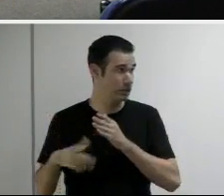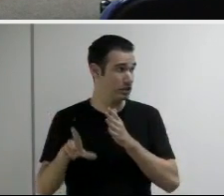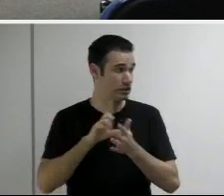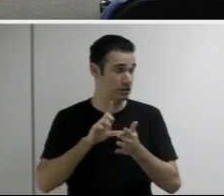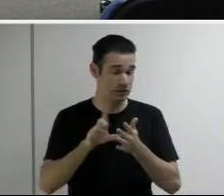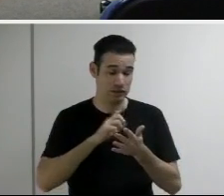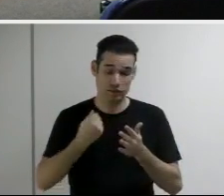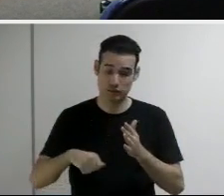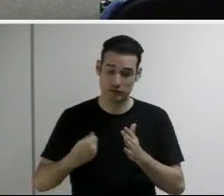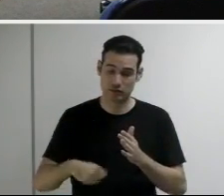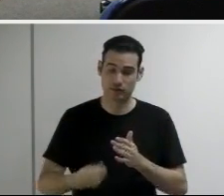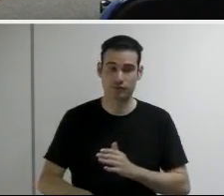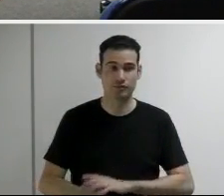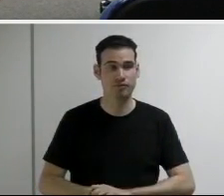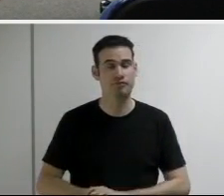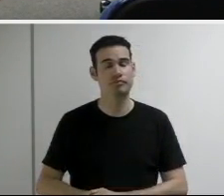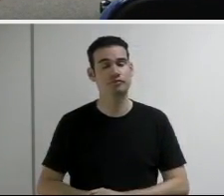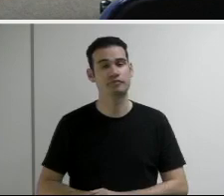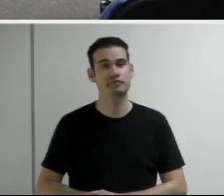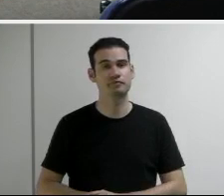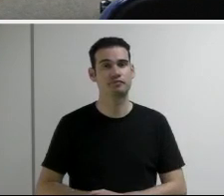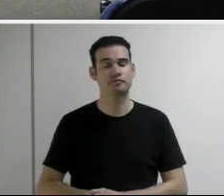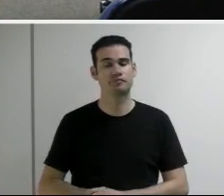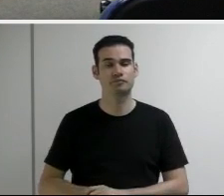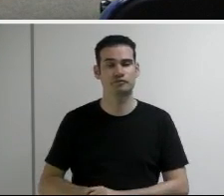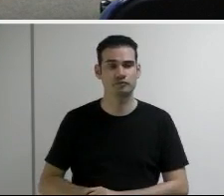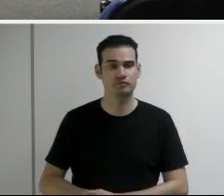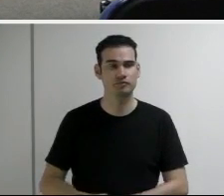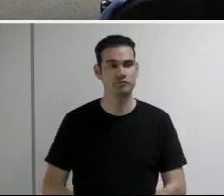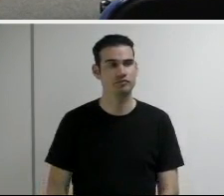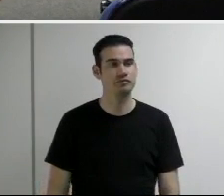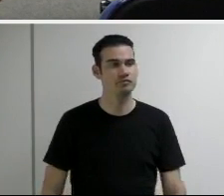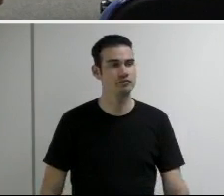específico para uma determinada uma atividade específica, né?